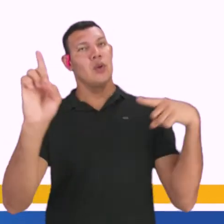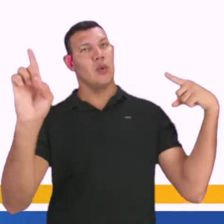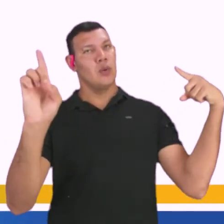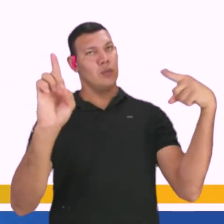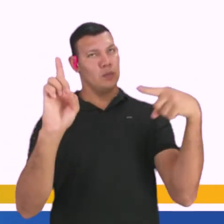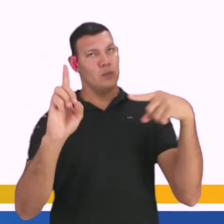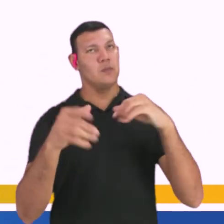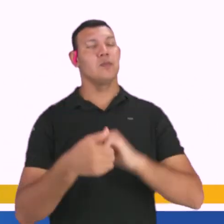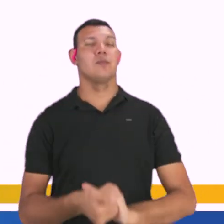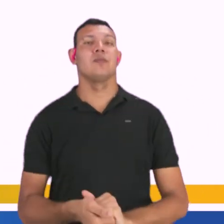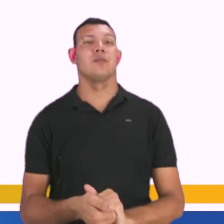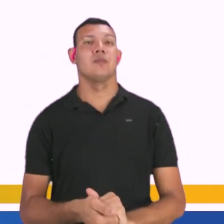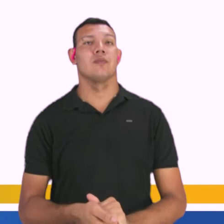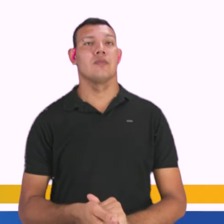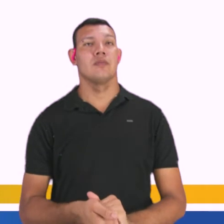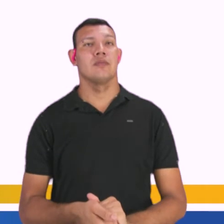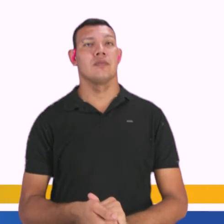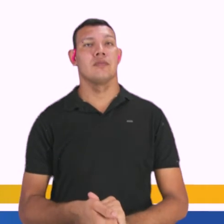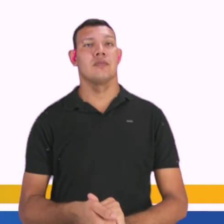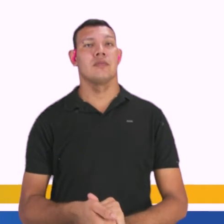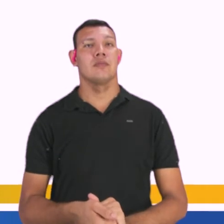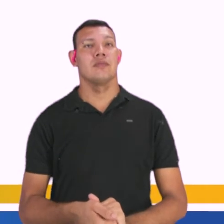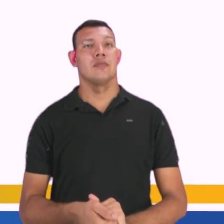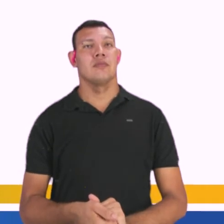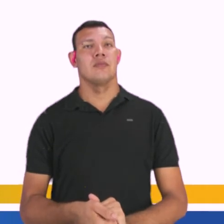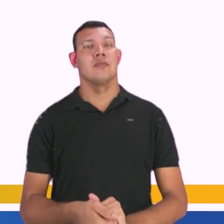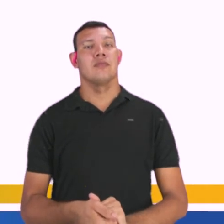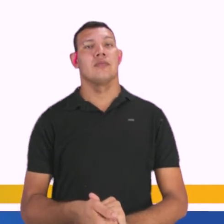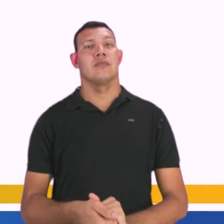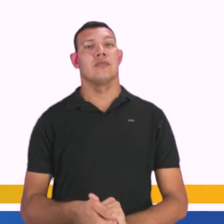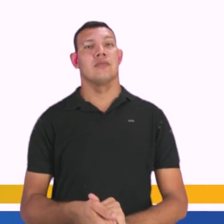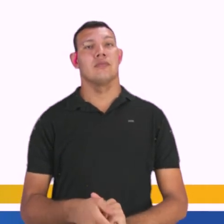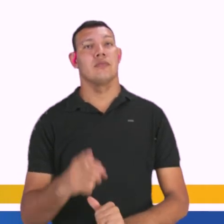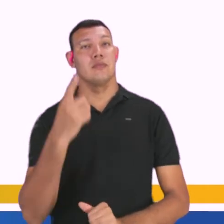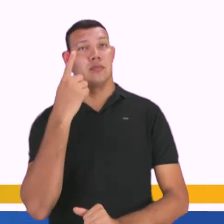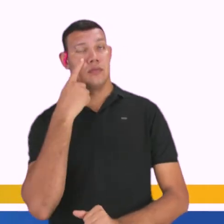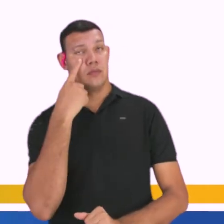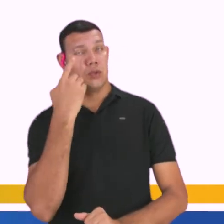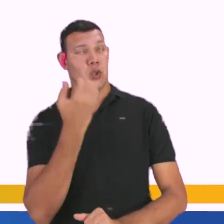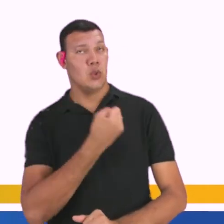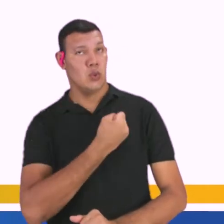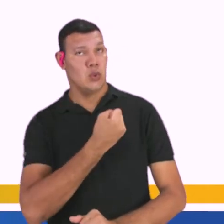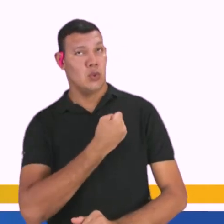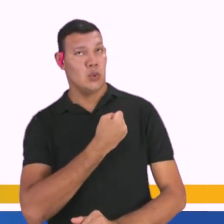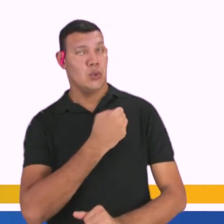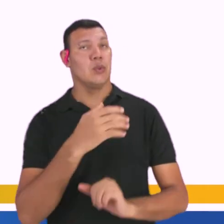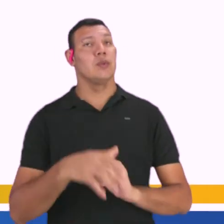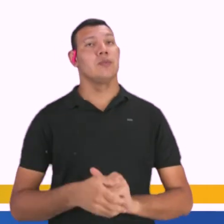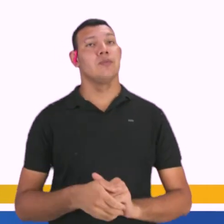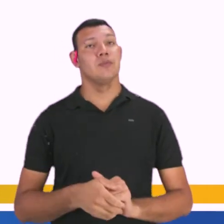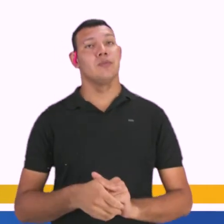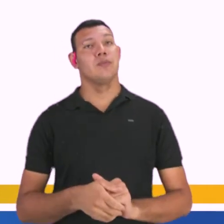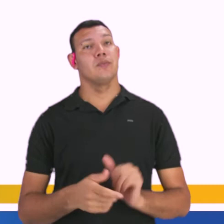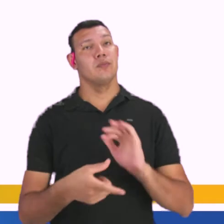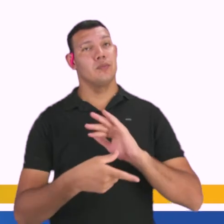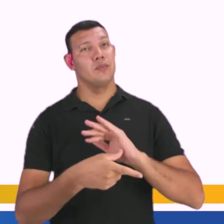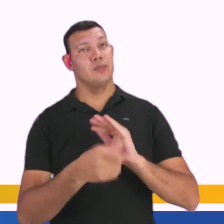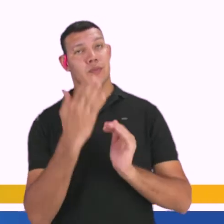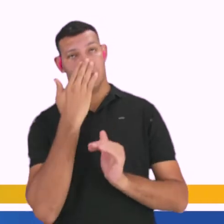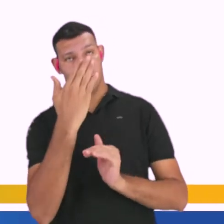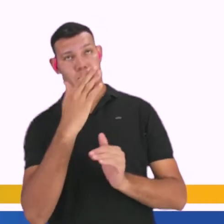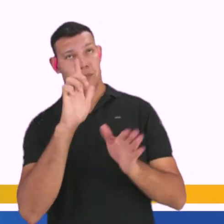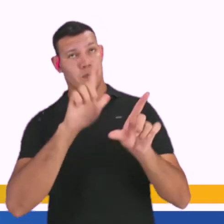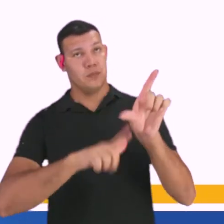então nós vamos pegar os coeficientes que nós vamos estudar aqui só sou dos coeficiente é